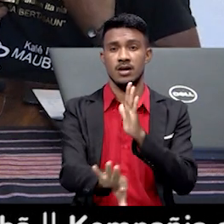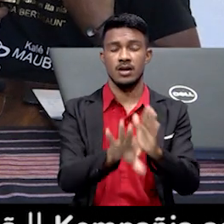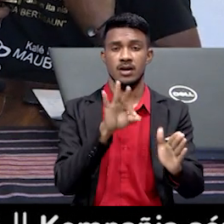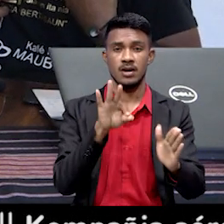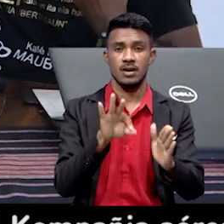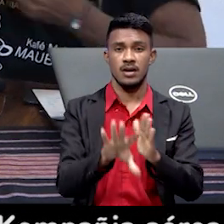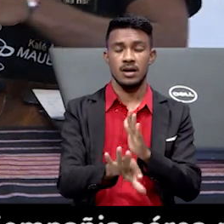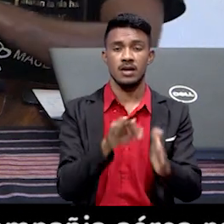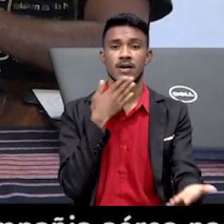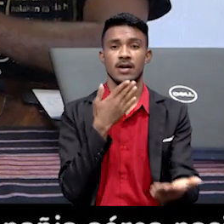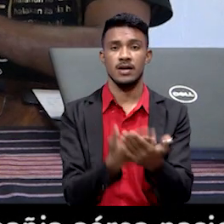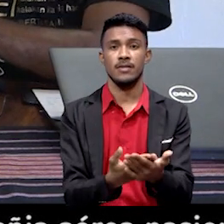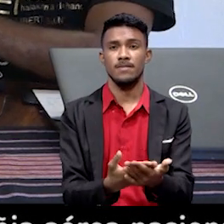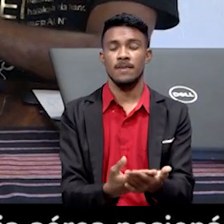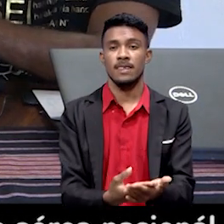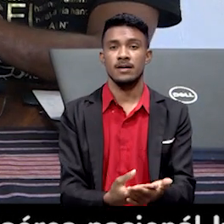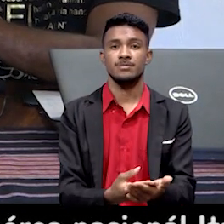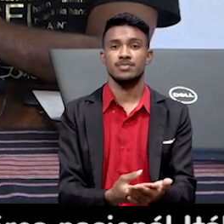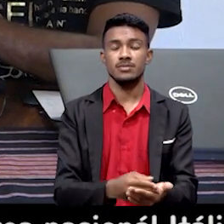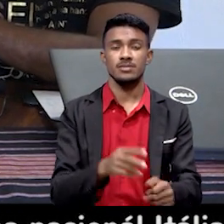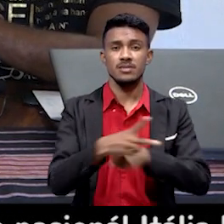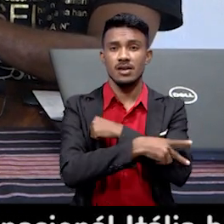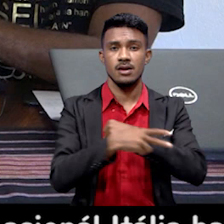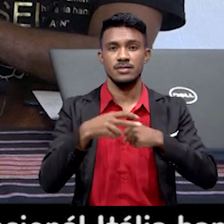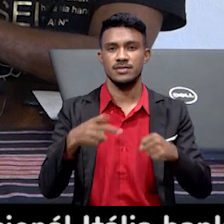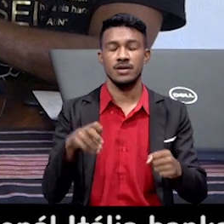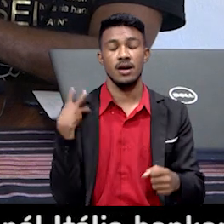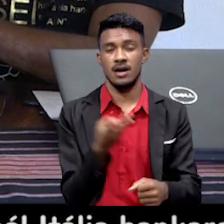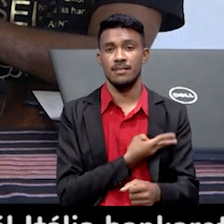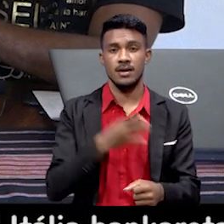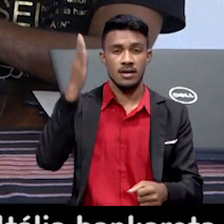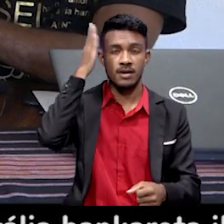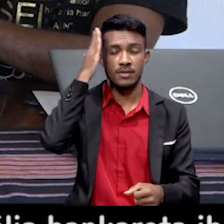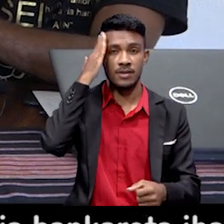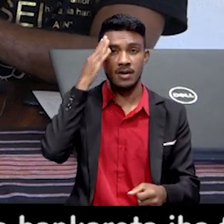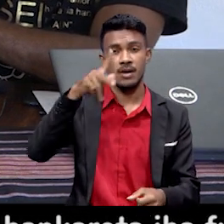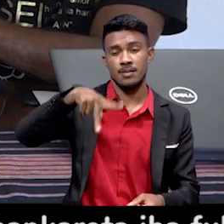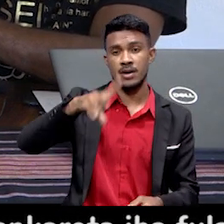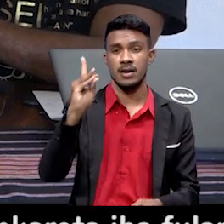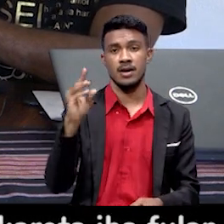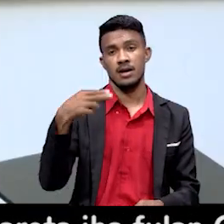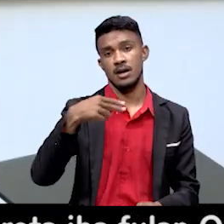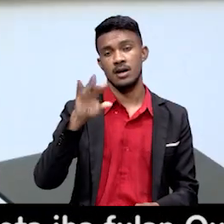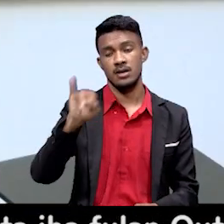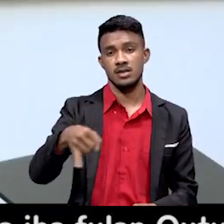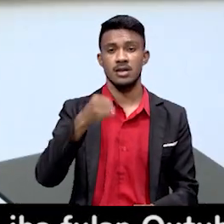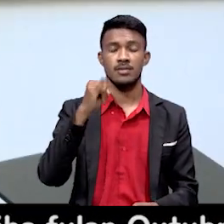hetang hetang beneficio ne abuso puder ne abuso puder ami anuin katak PDH mak tengki duduana buat rumah